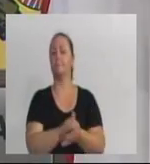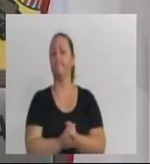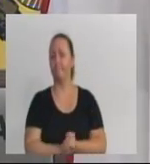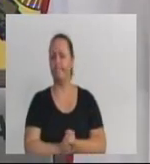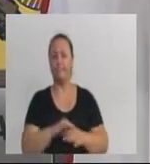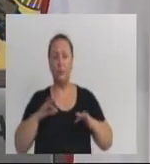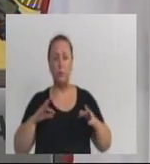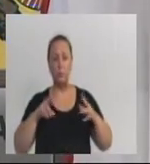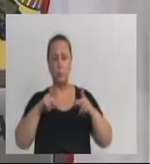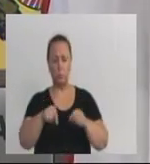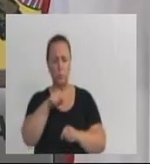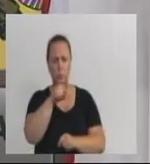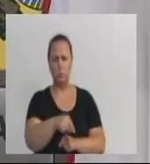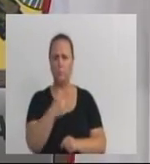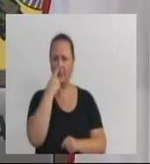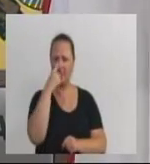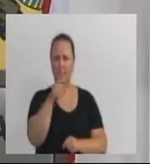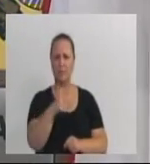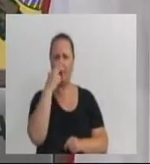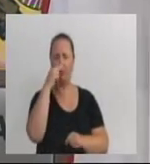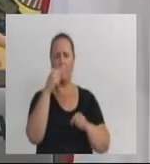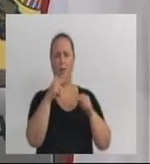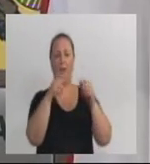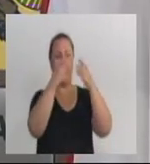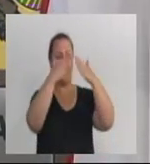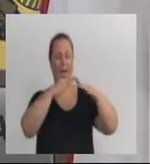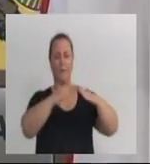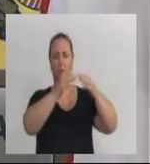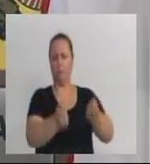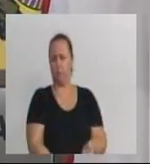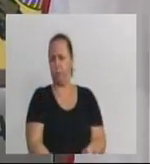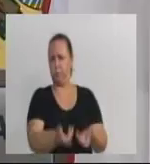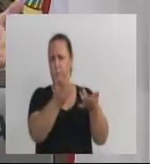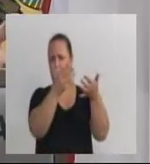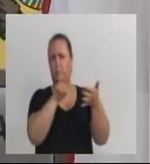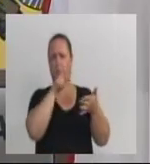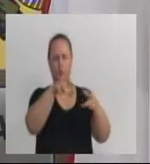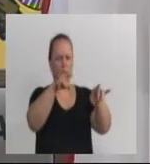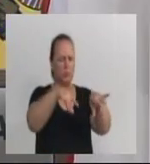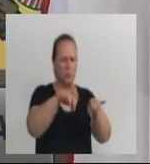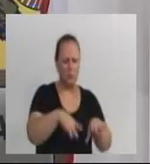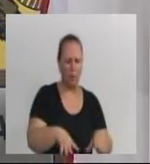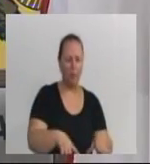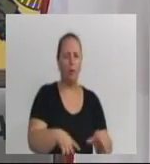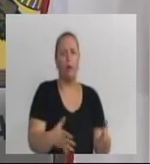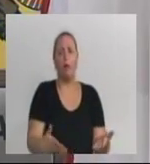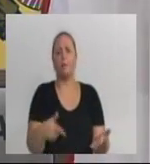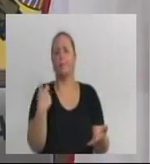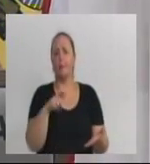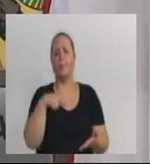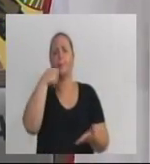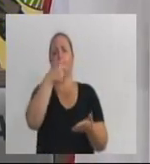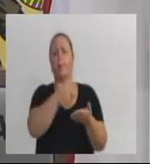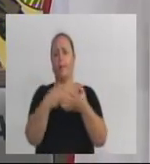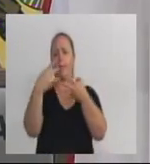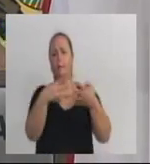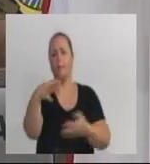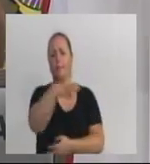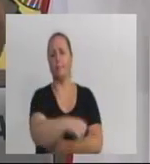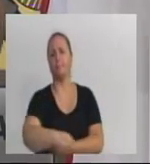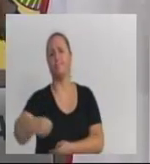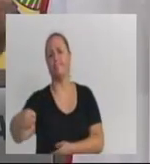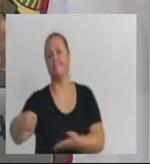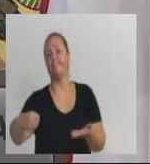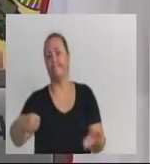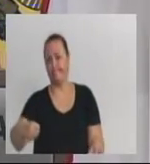tudo aquilo que perdeu, na verdade. Já tinha perdido tudo, né, e aí não tinha sequer condição de se desfazer de todos os entulhos, dos